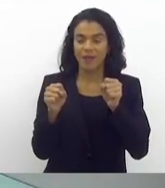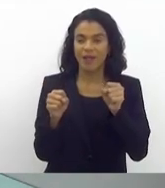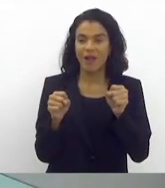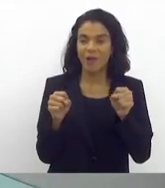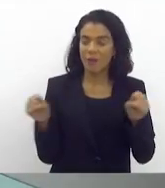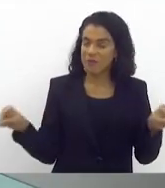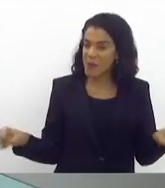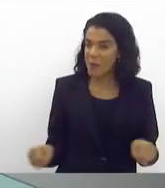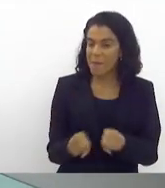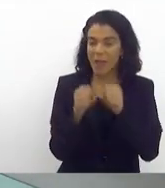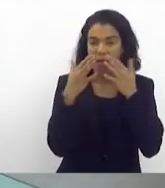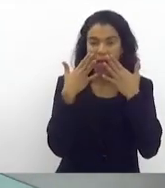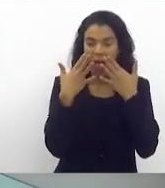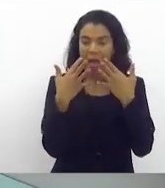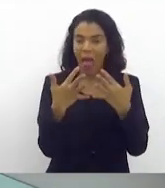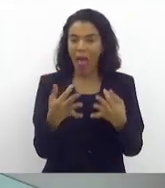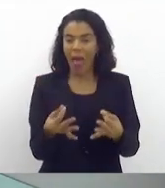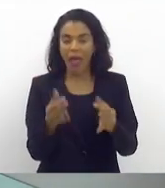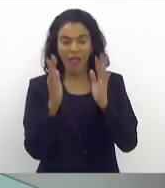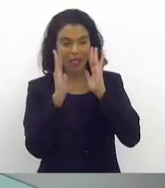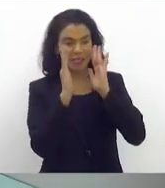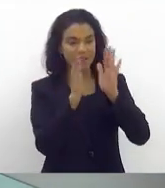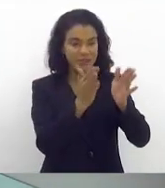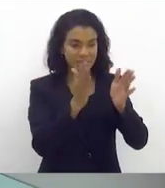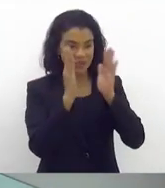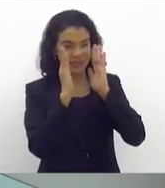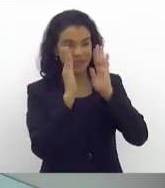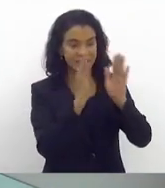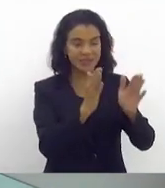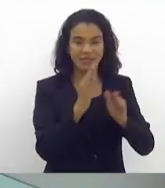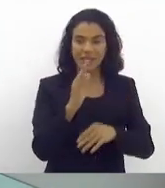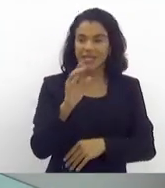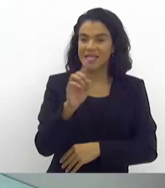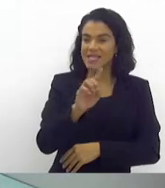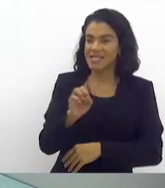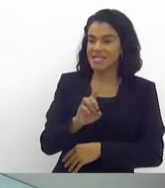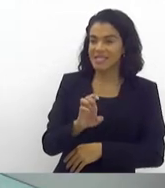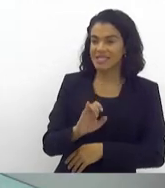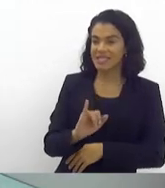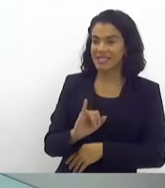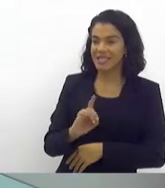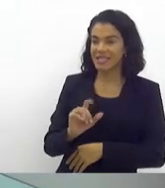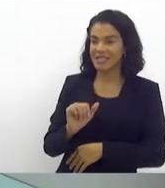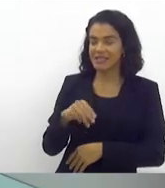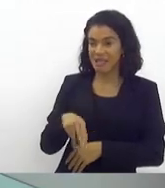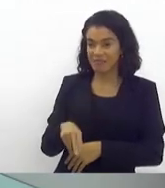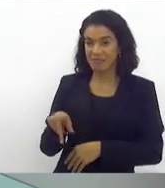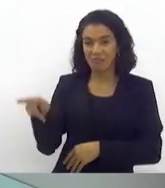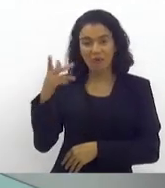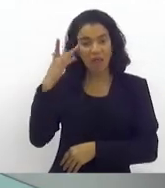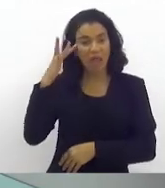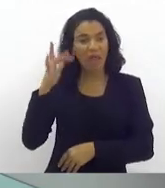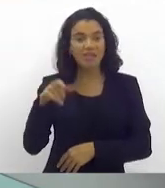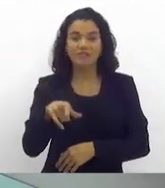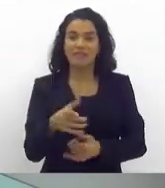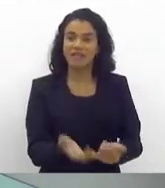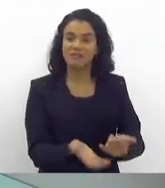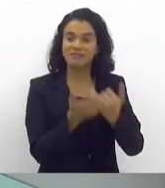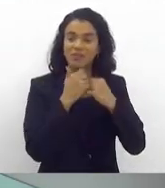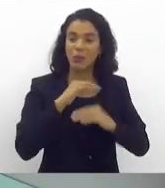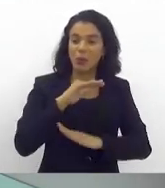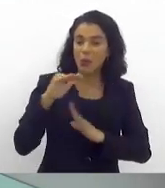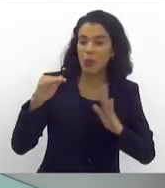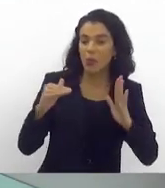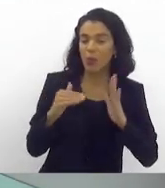a atenção constante da deputada Zeidan, que eu imaginava que ela tinha declarado patrimônio material todos